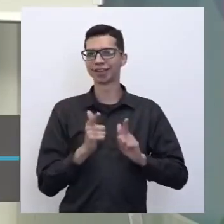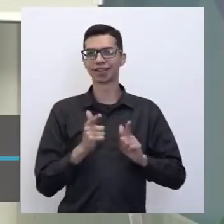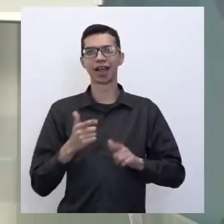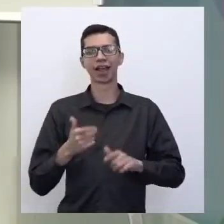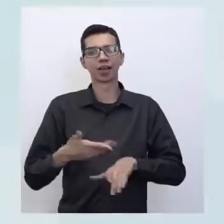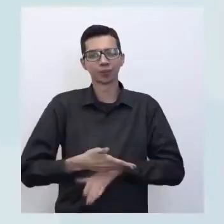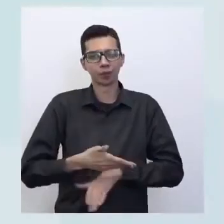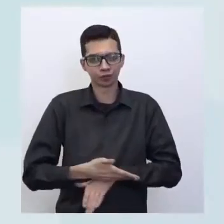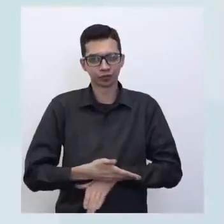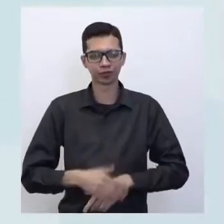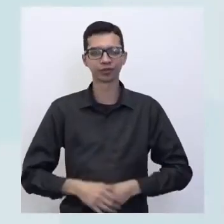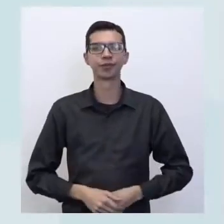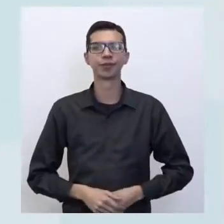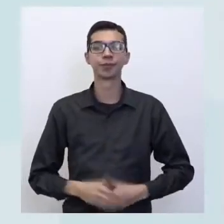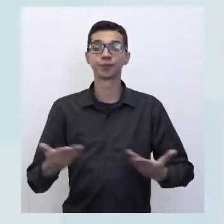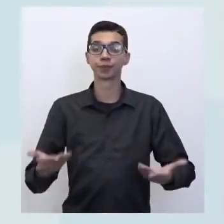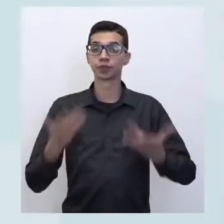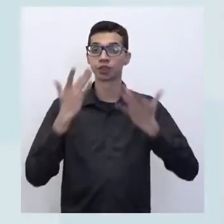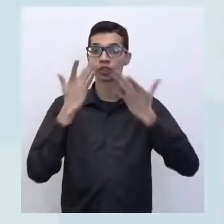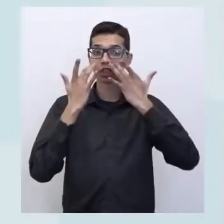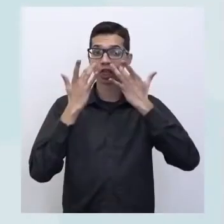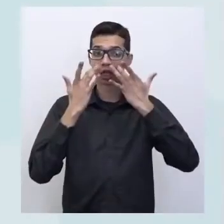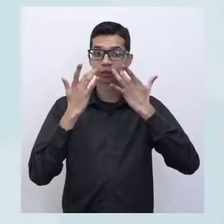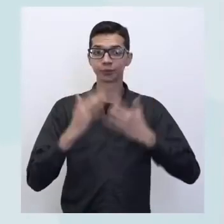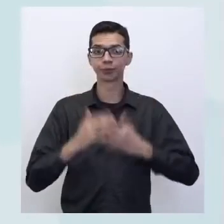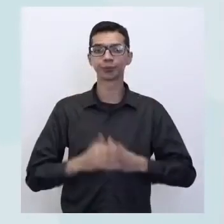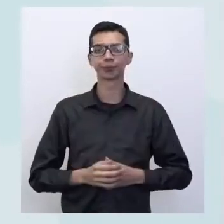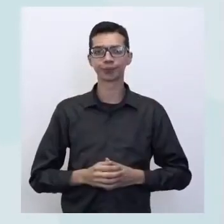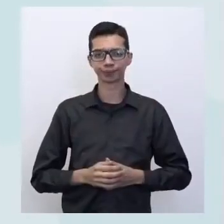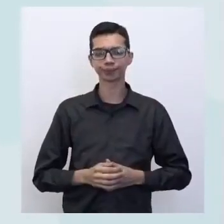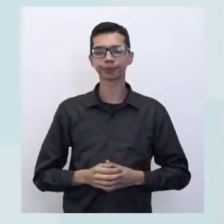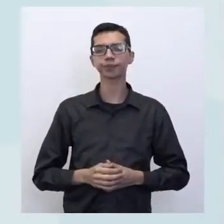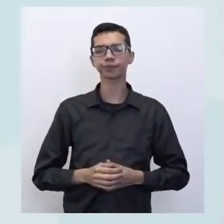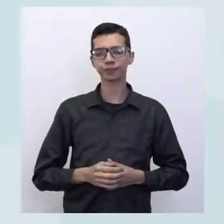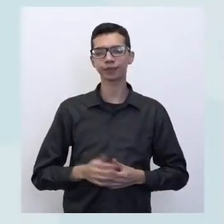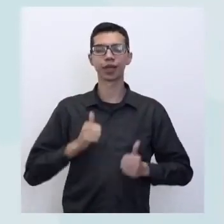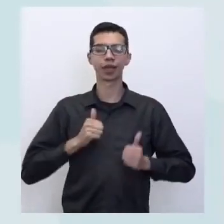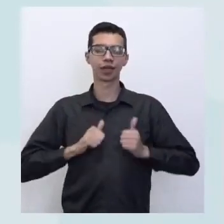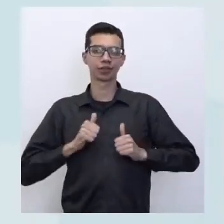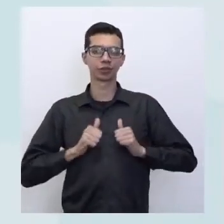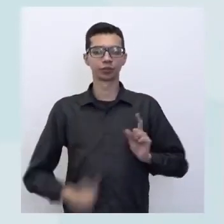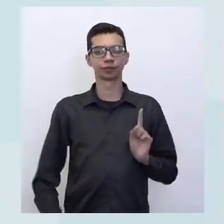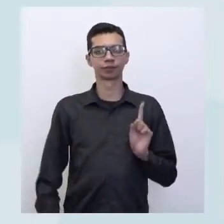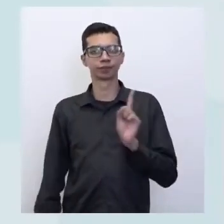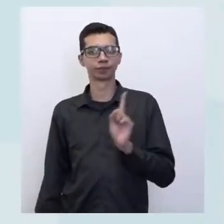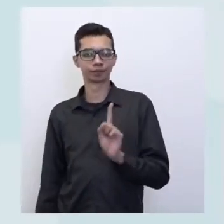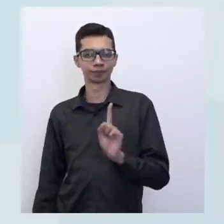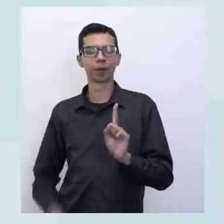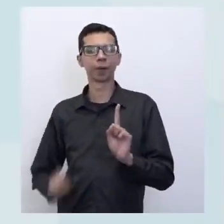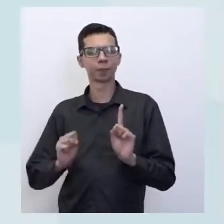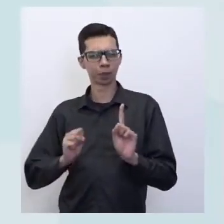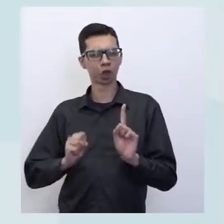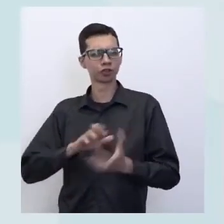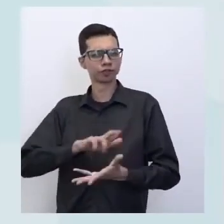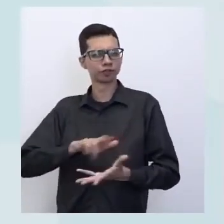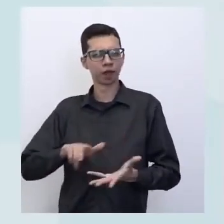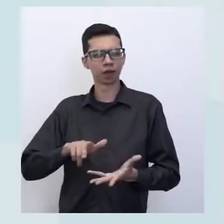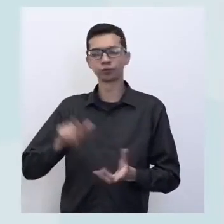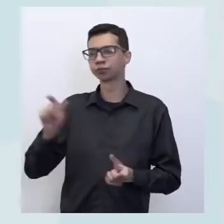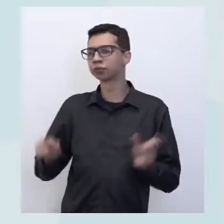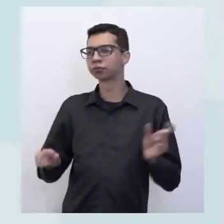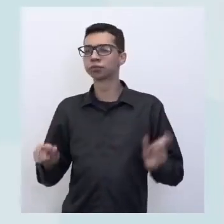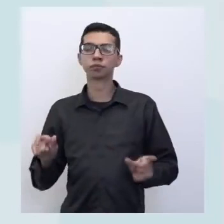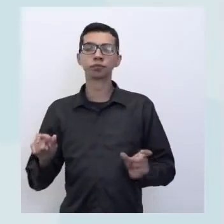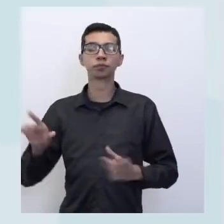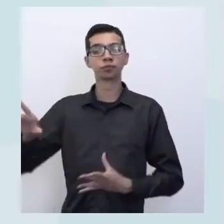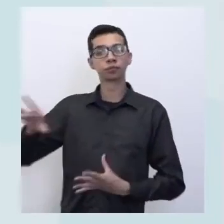mais completas, porque o ator, quando ele entra na peça, ele pode encenar vários personagens e representar uma gama de emoções, provocando